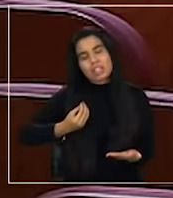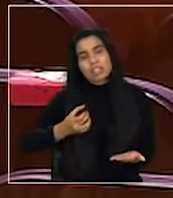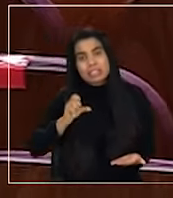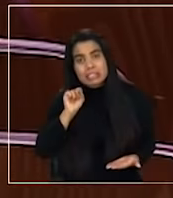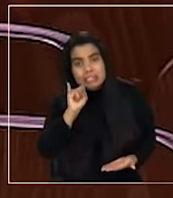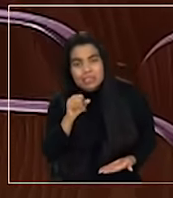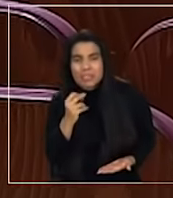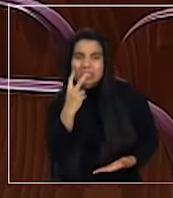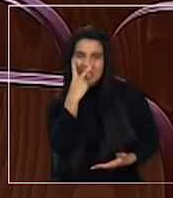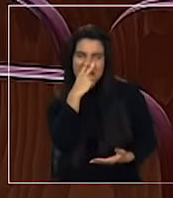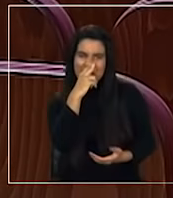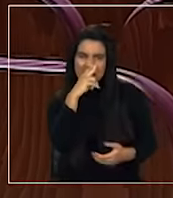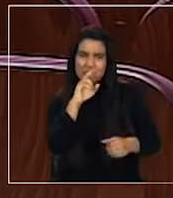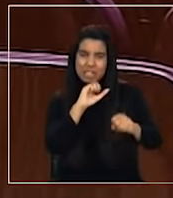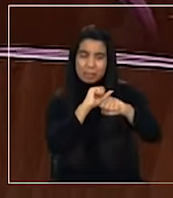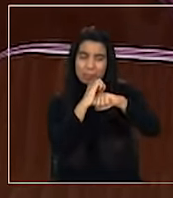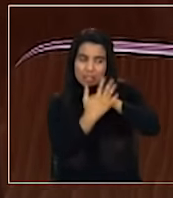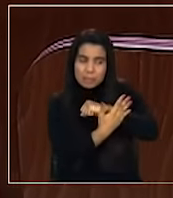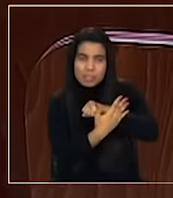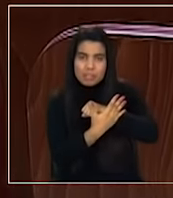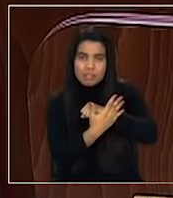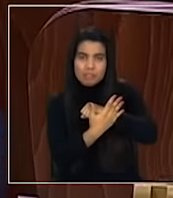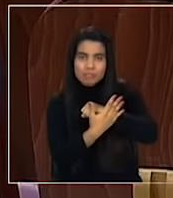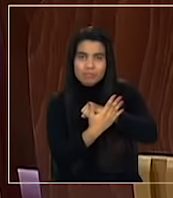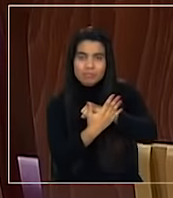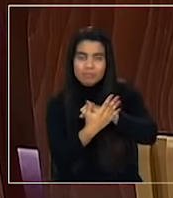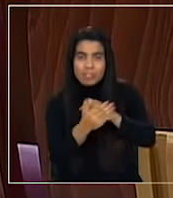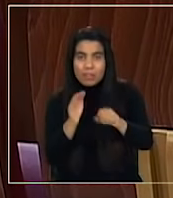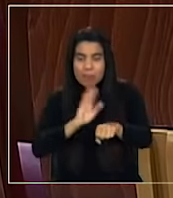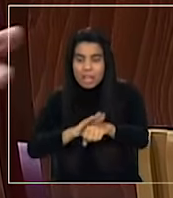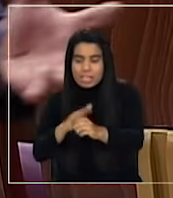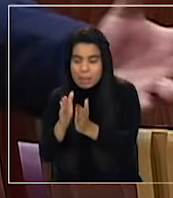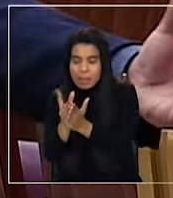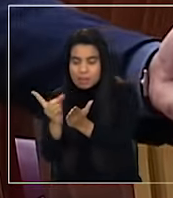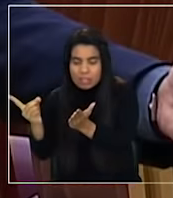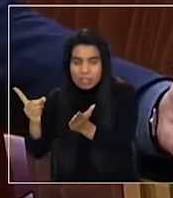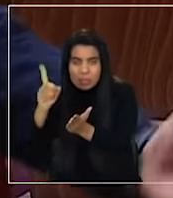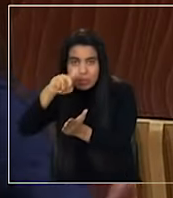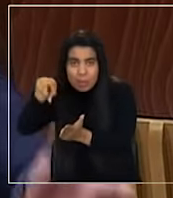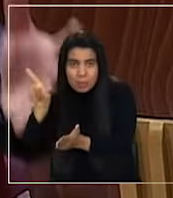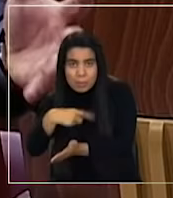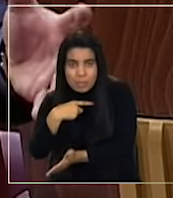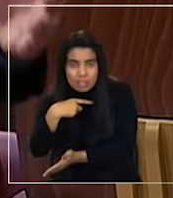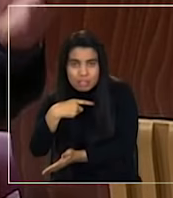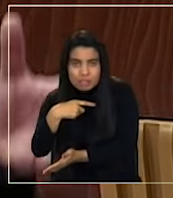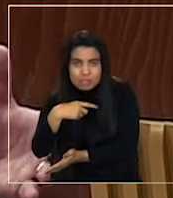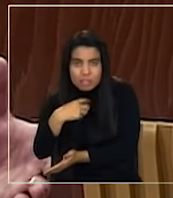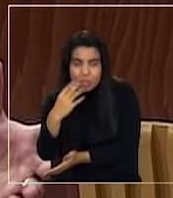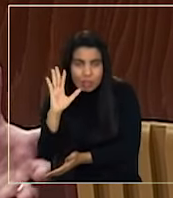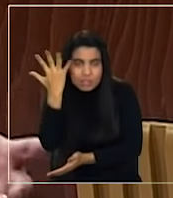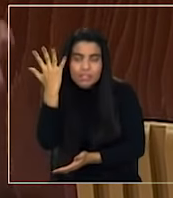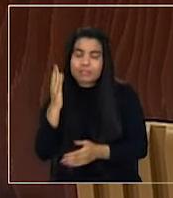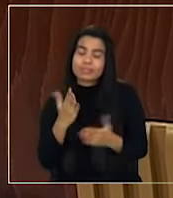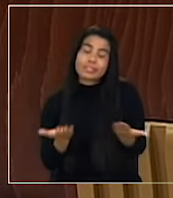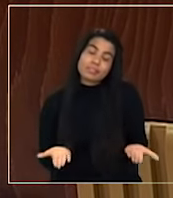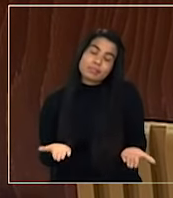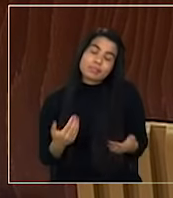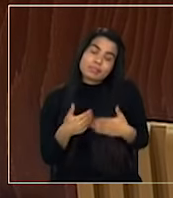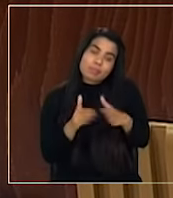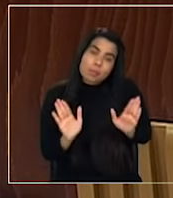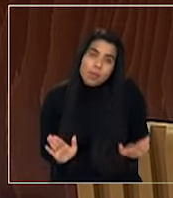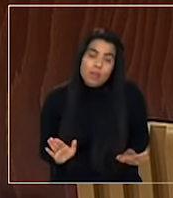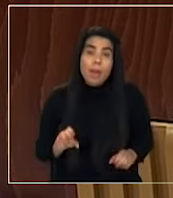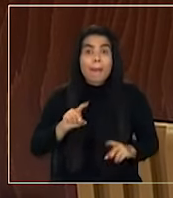que a pandemia anula a palavra de Deus, anula a escritura, não posso fazer nada. Mas se você diz, se você crê